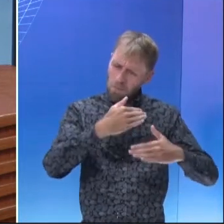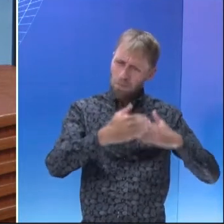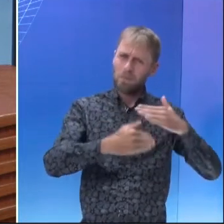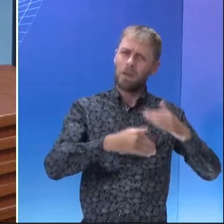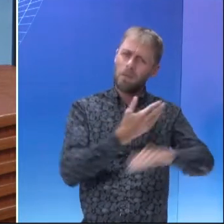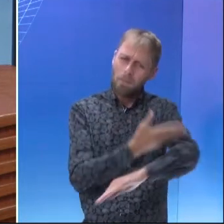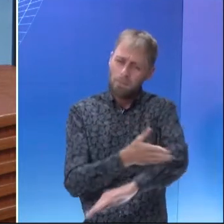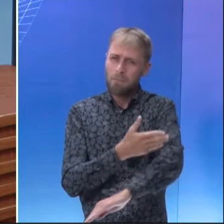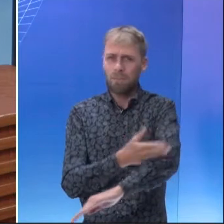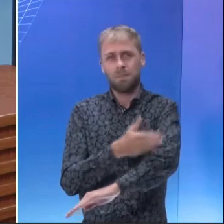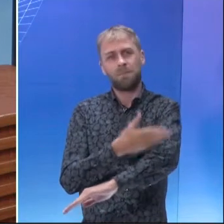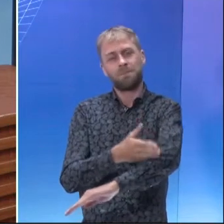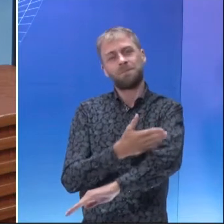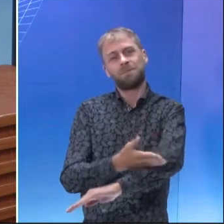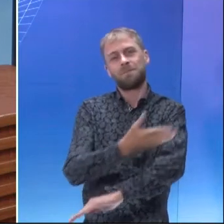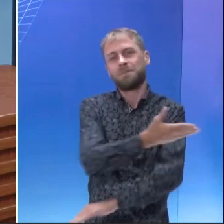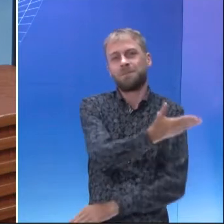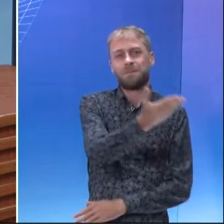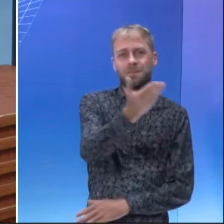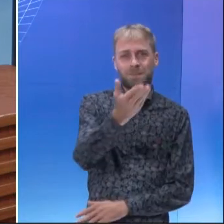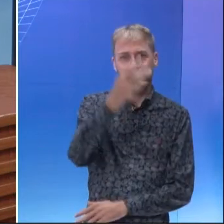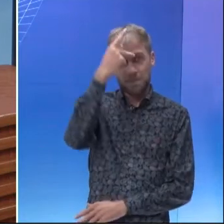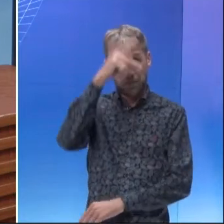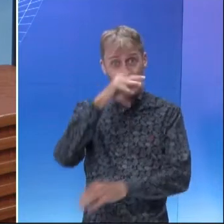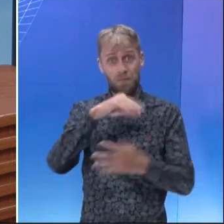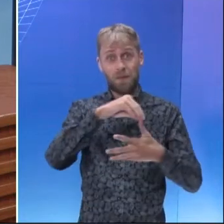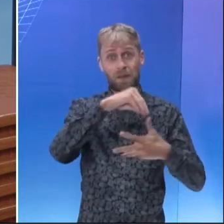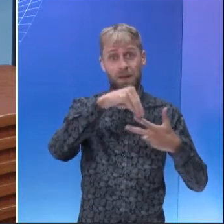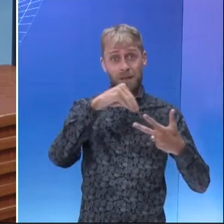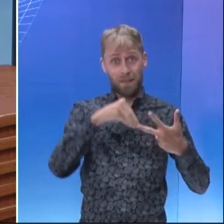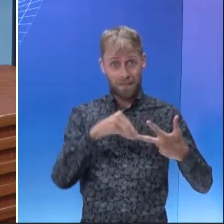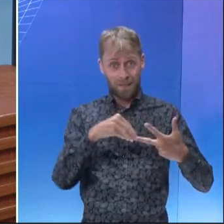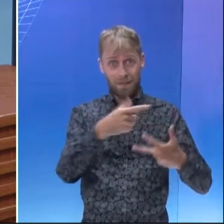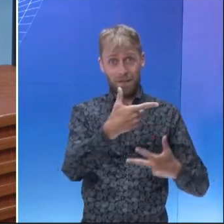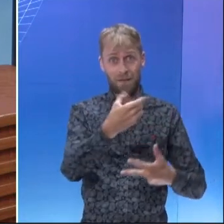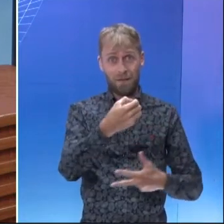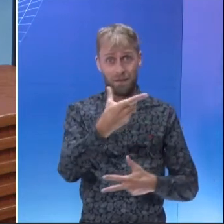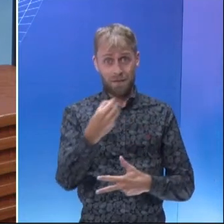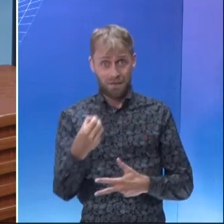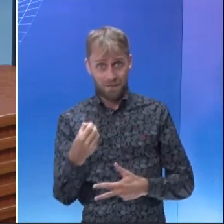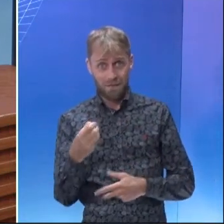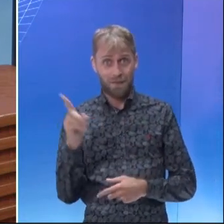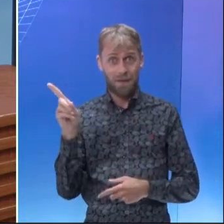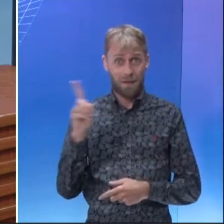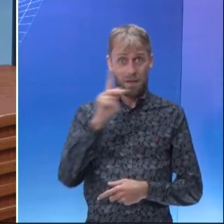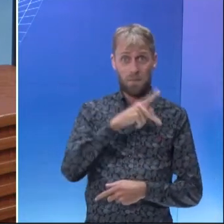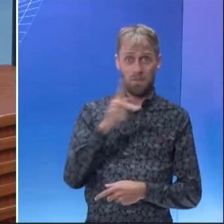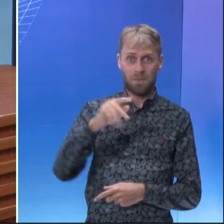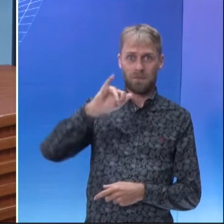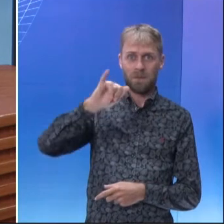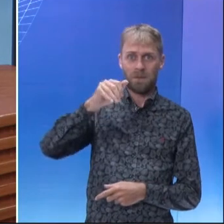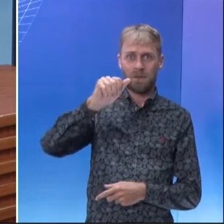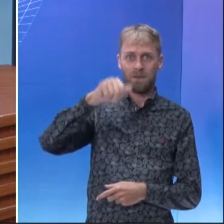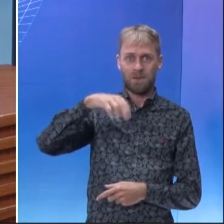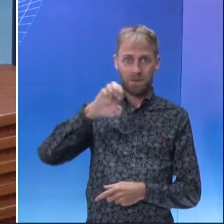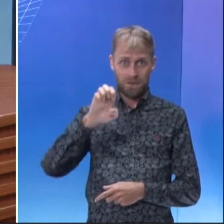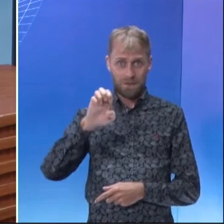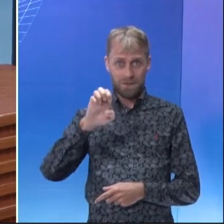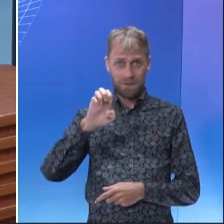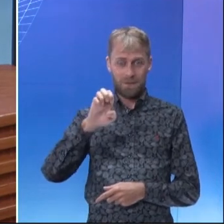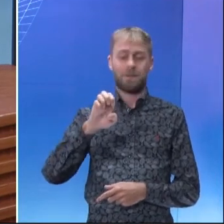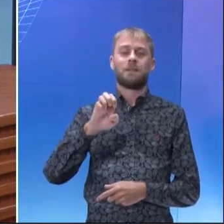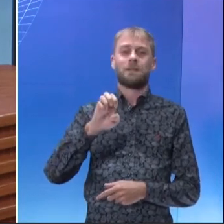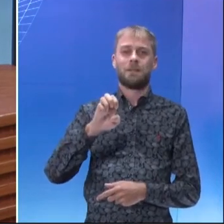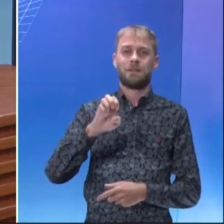preparação de vocês para o Enem 2020. Eu sou a professora Jane Cavalcanti e